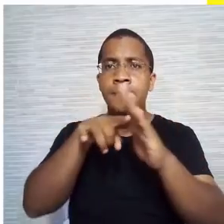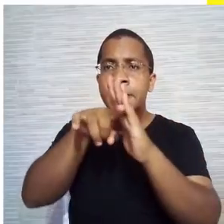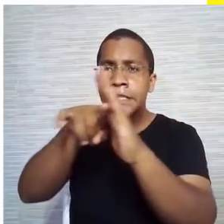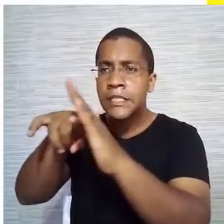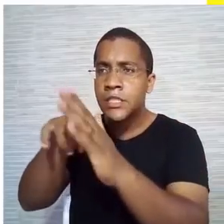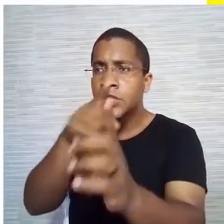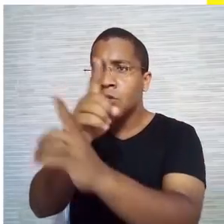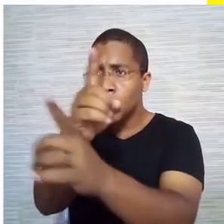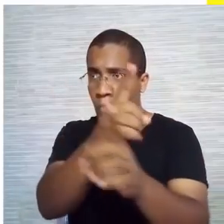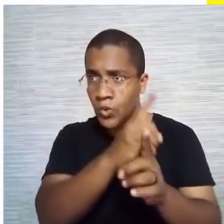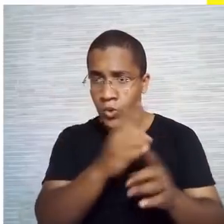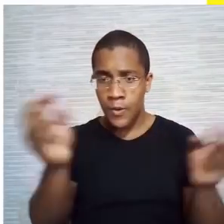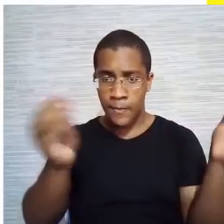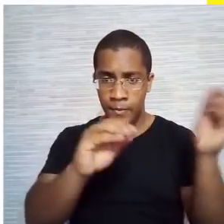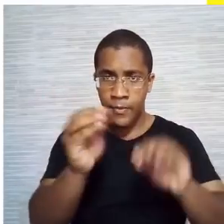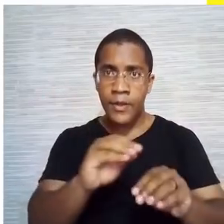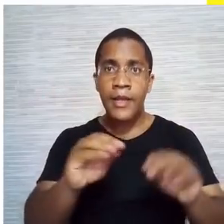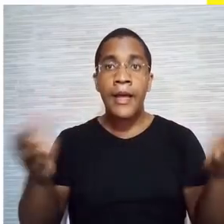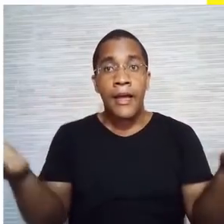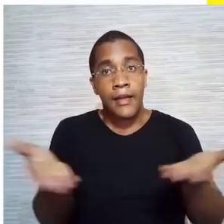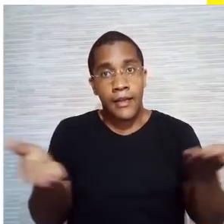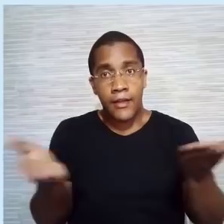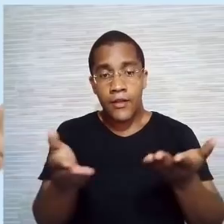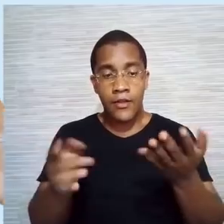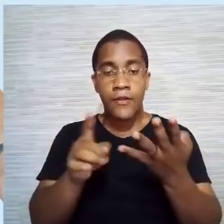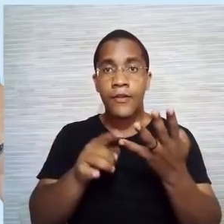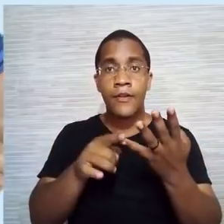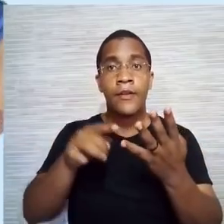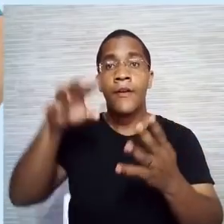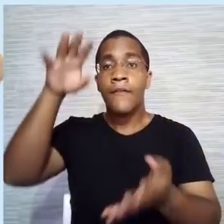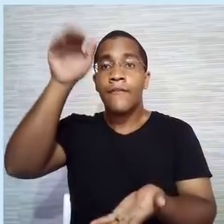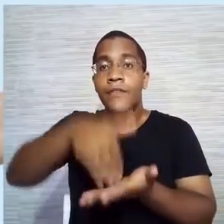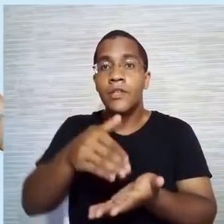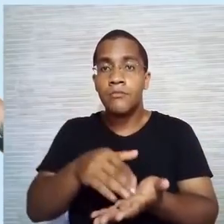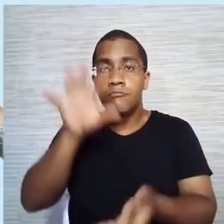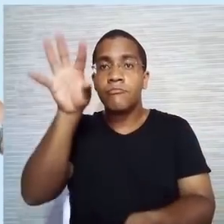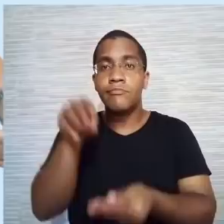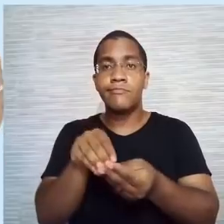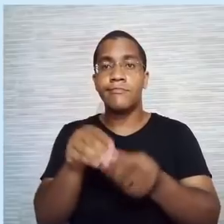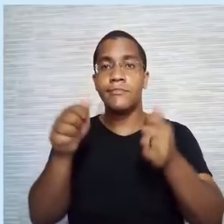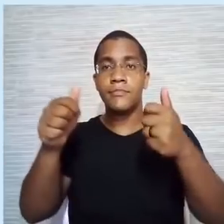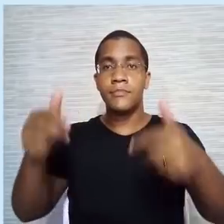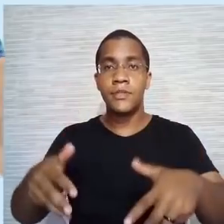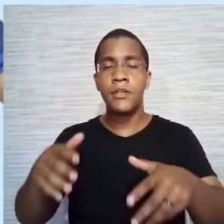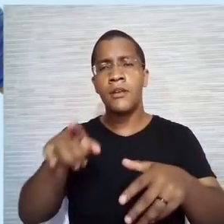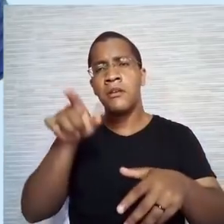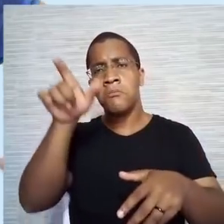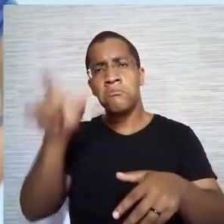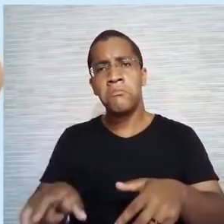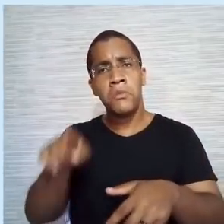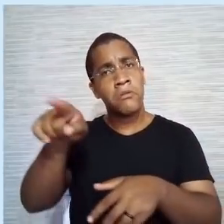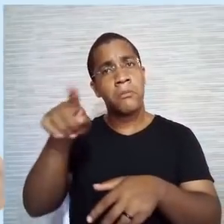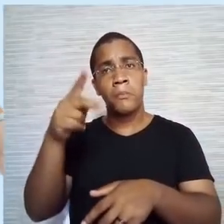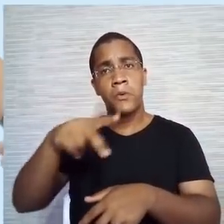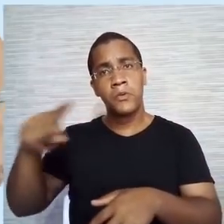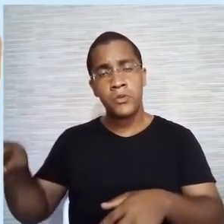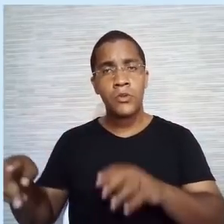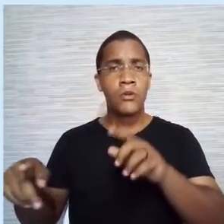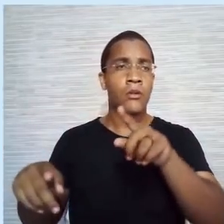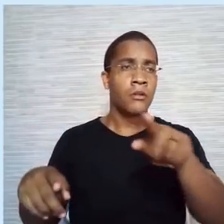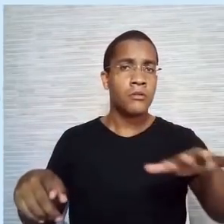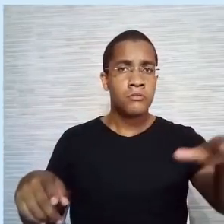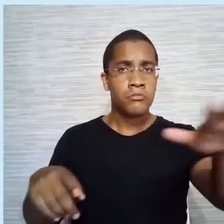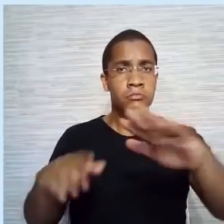e o relatório final. Esse relatório final, você, estudante, vai mostrar, certo, ao professor, ao docente,